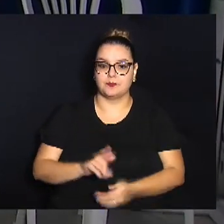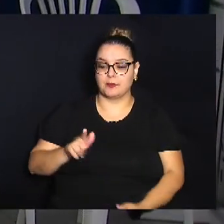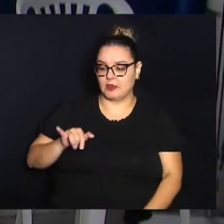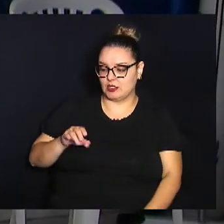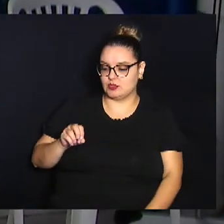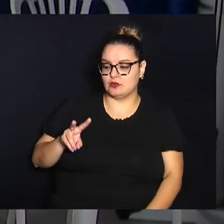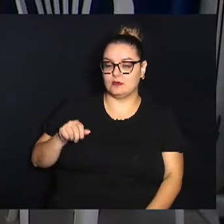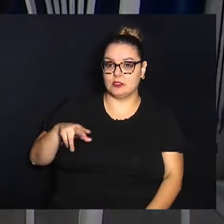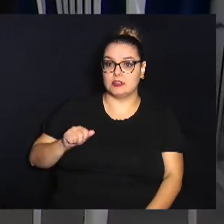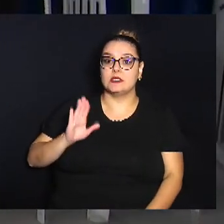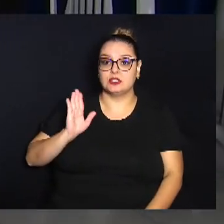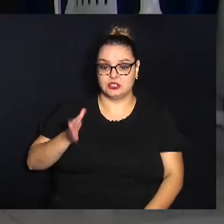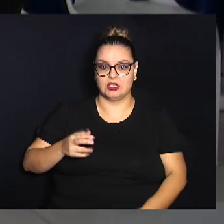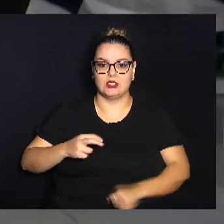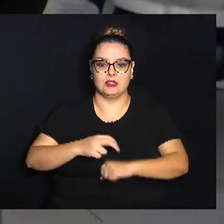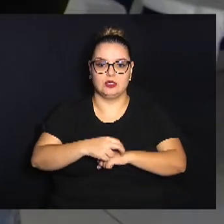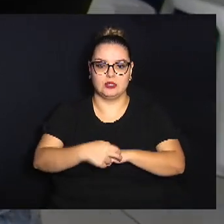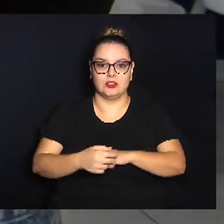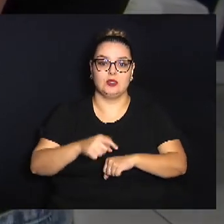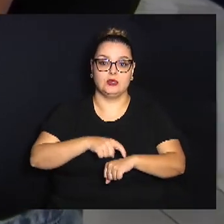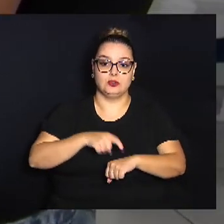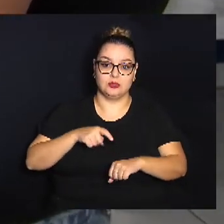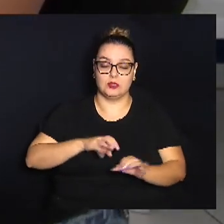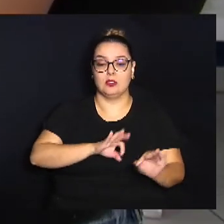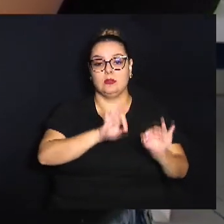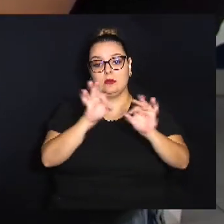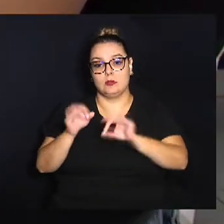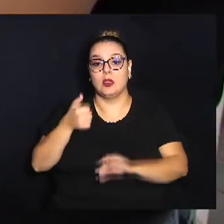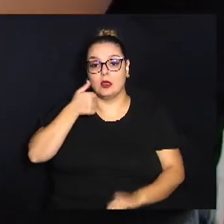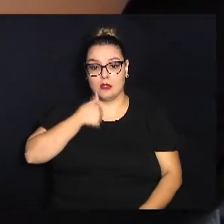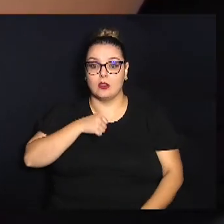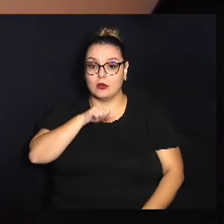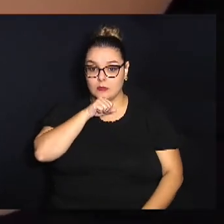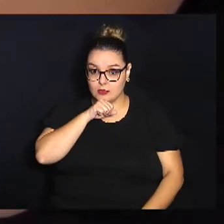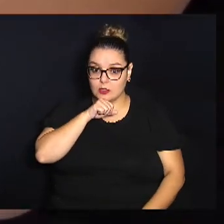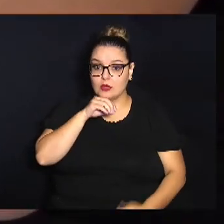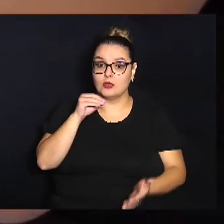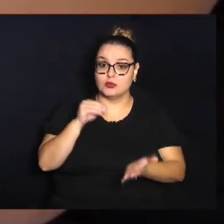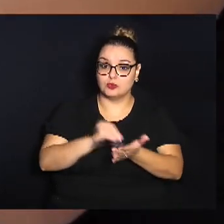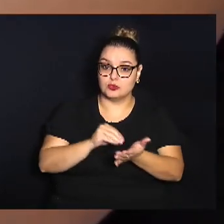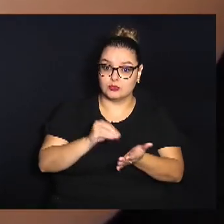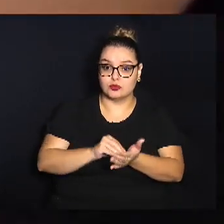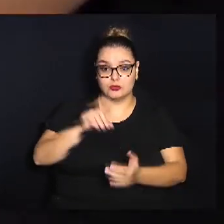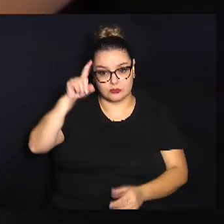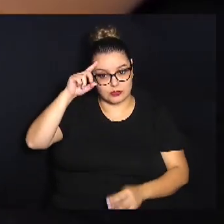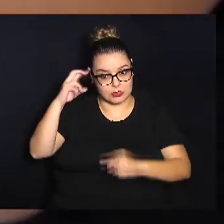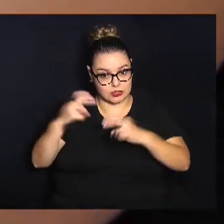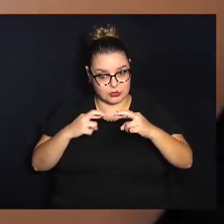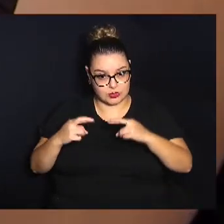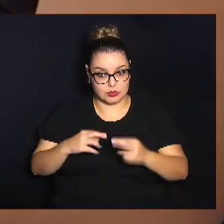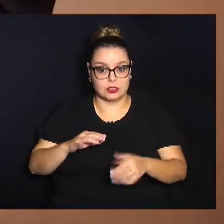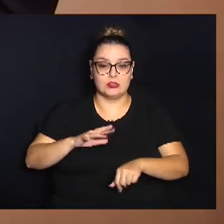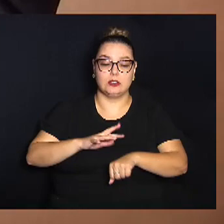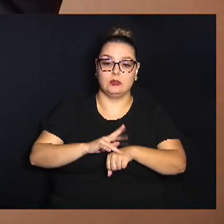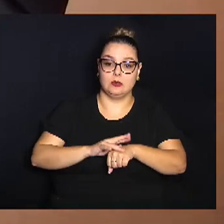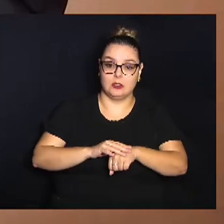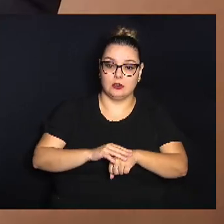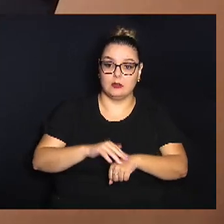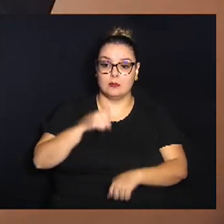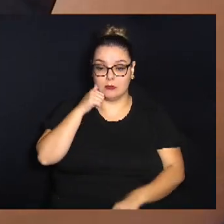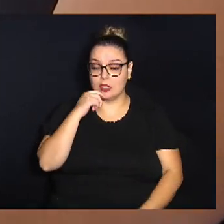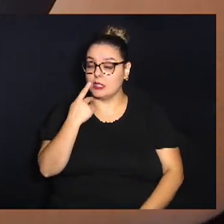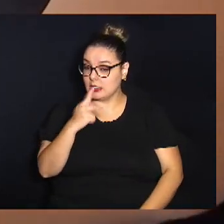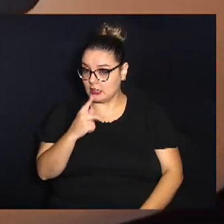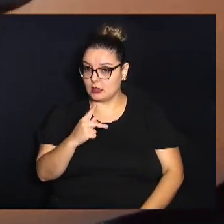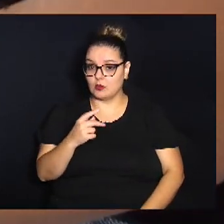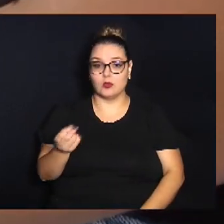já teve dengue e no momento acompanha sua mãe que está no último dia de monitoramento da doença. Para ela, o